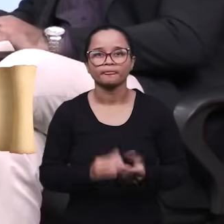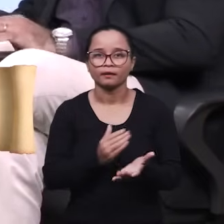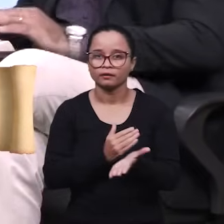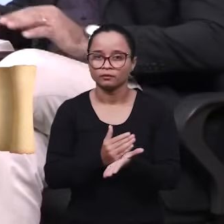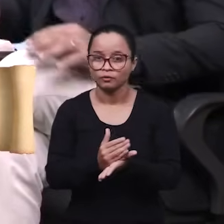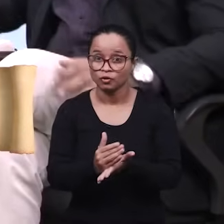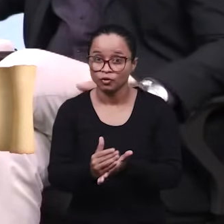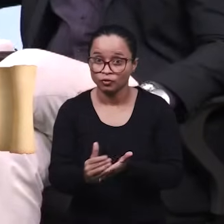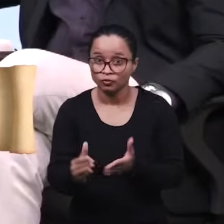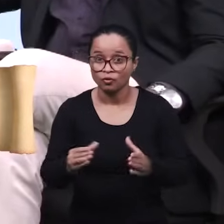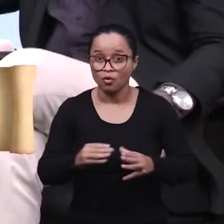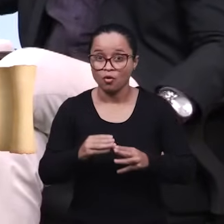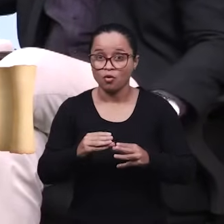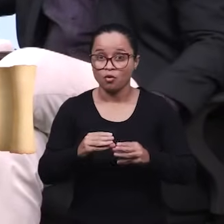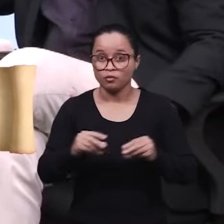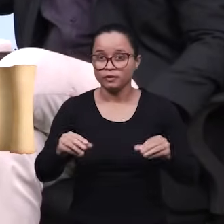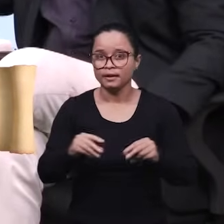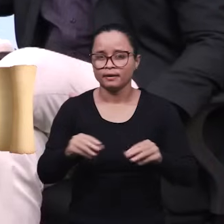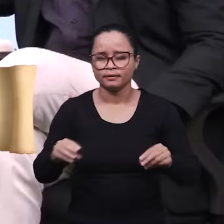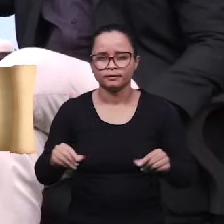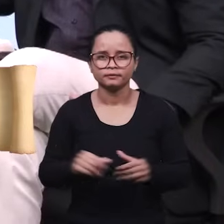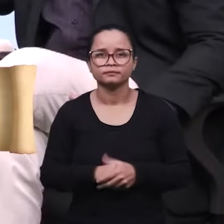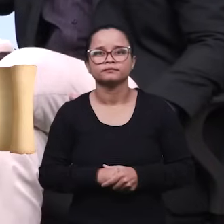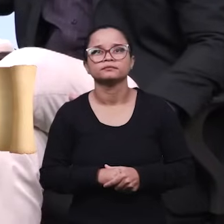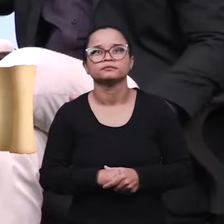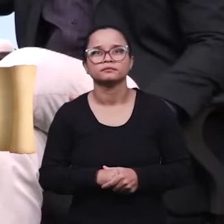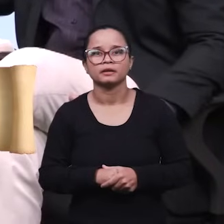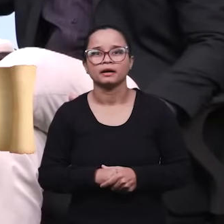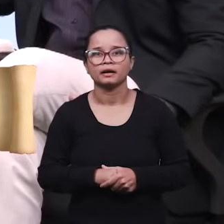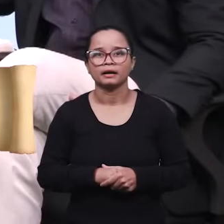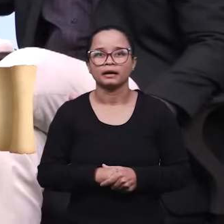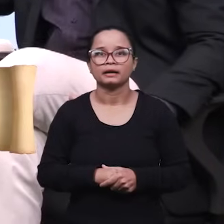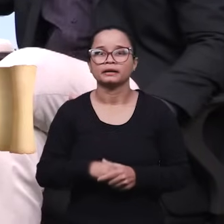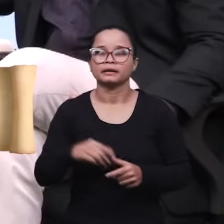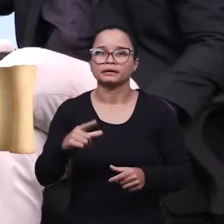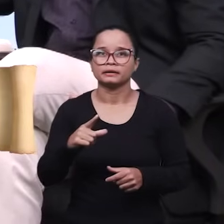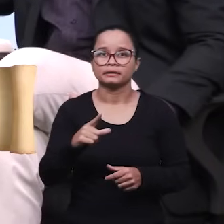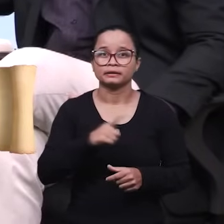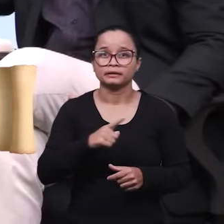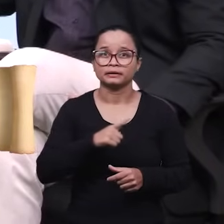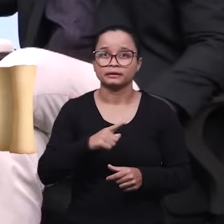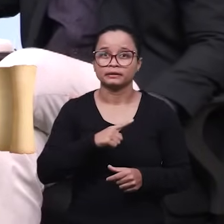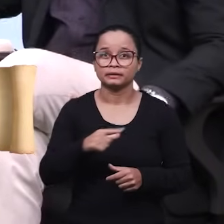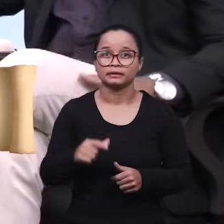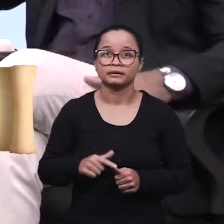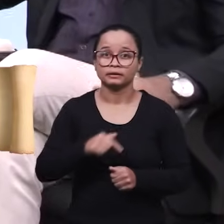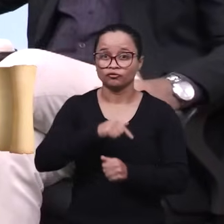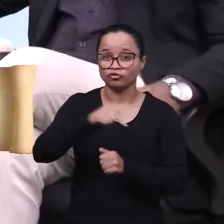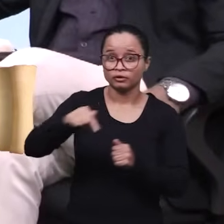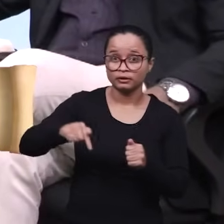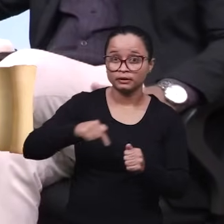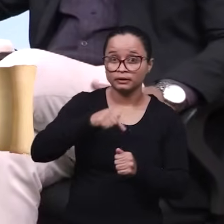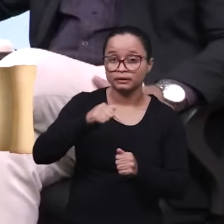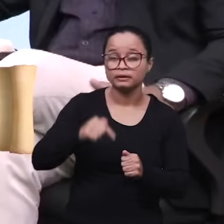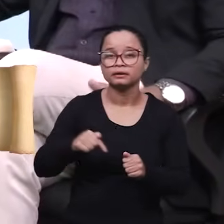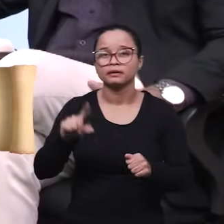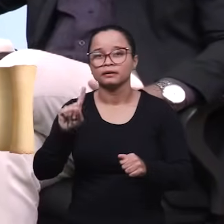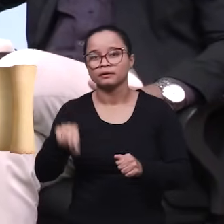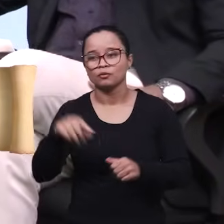terra, seguindo ali Antioquia, o sul da atual